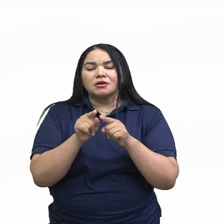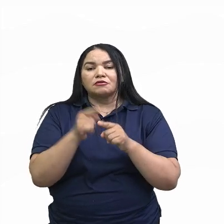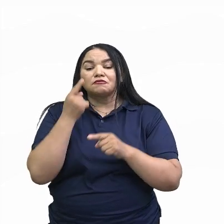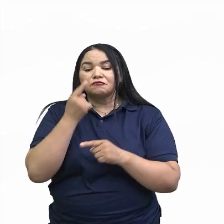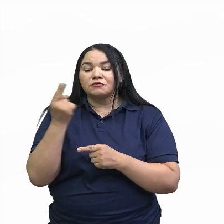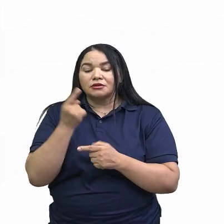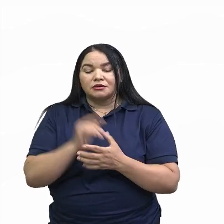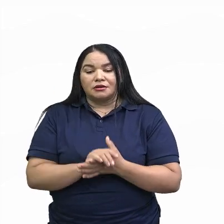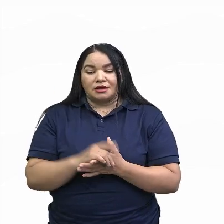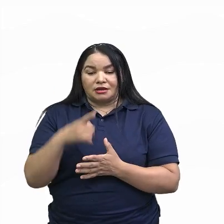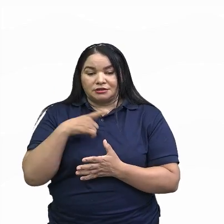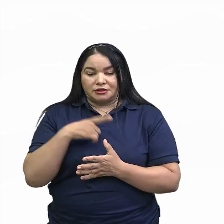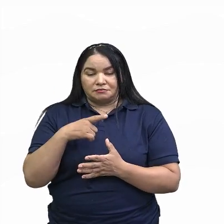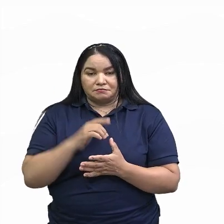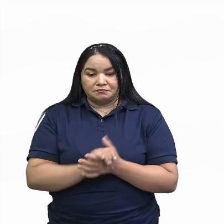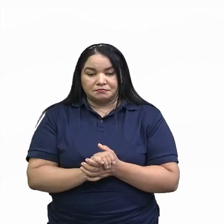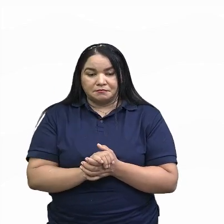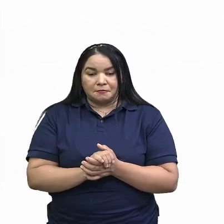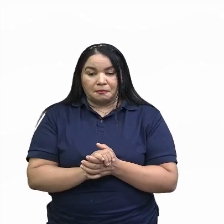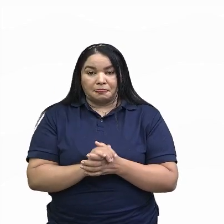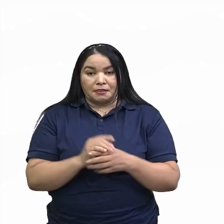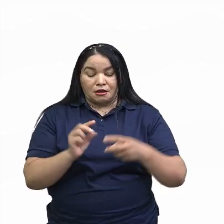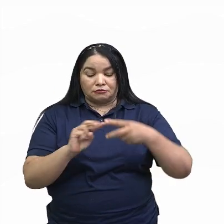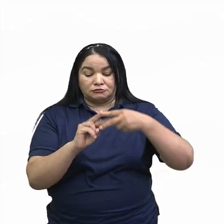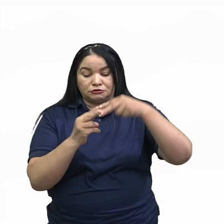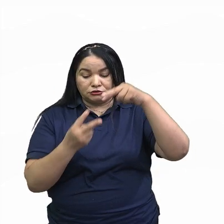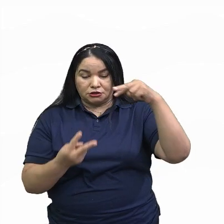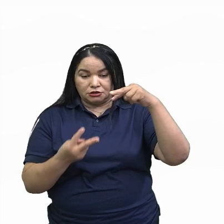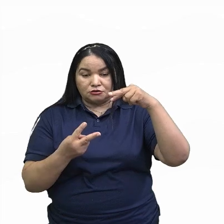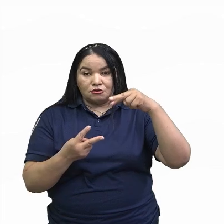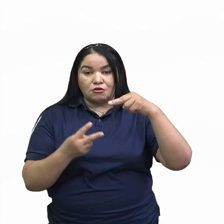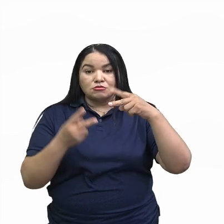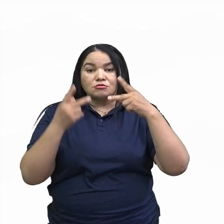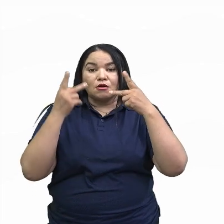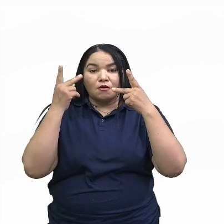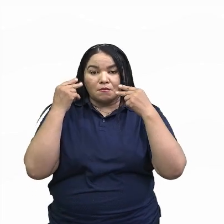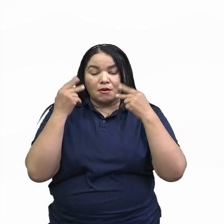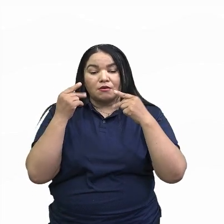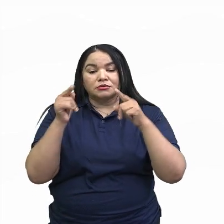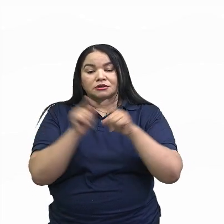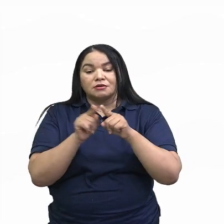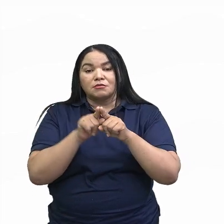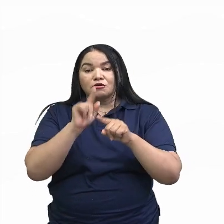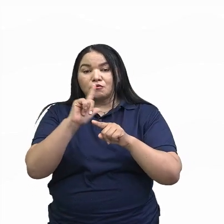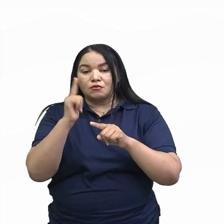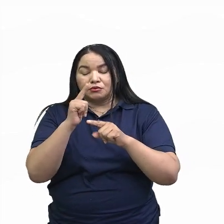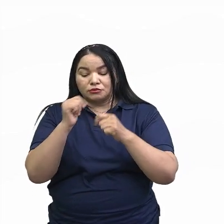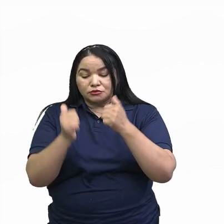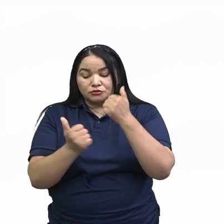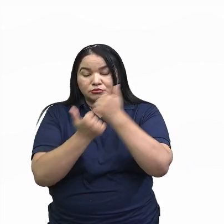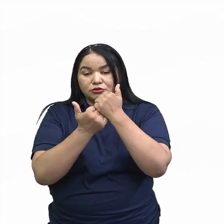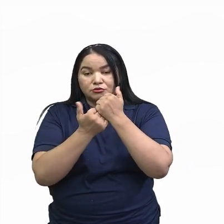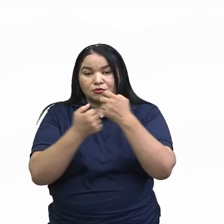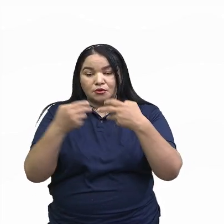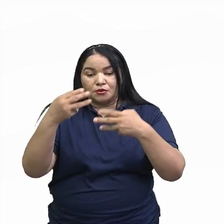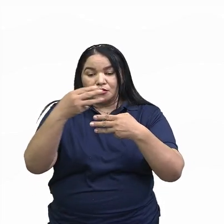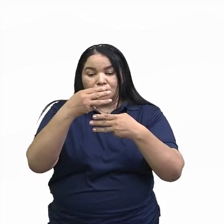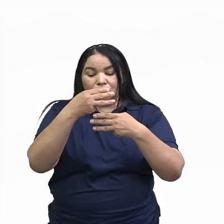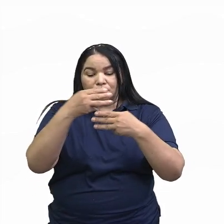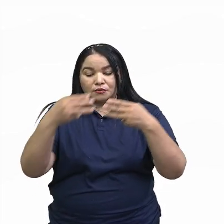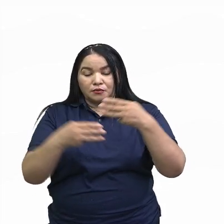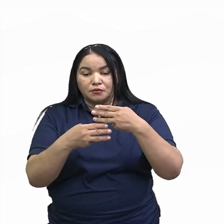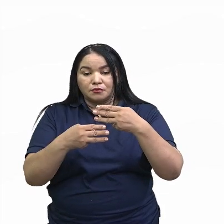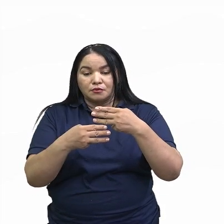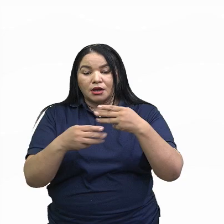gente tem a imagem de um gene considerado normal e o que foi substituído. O que vai trocar